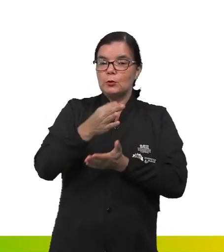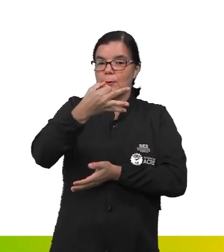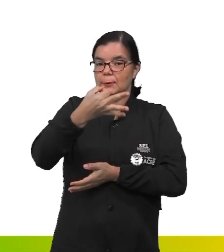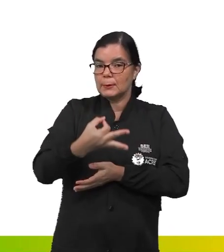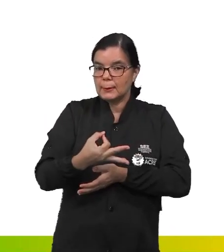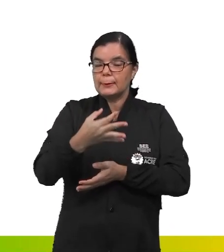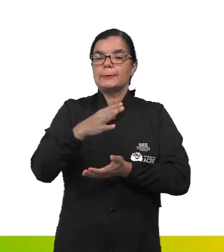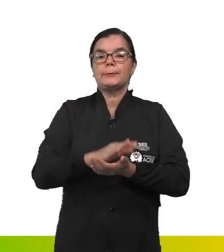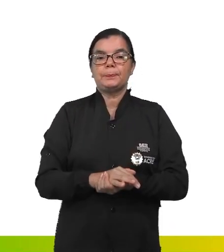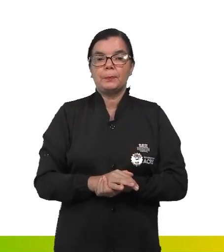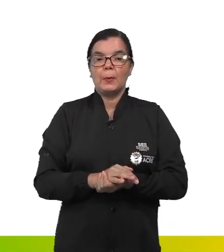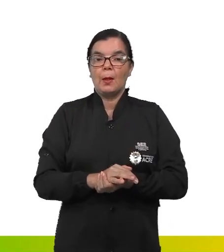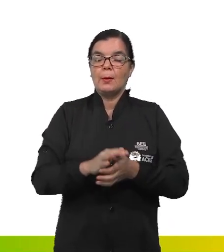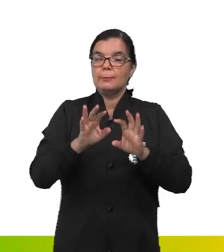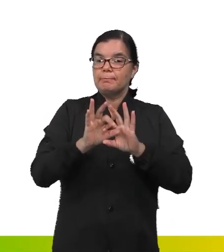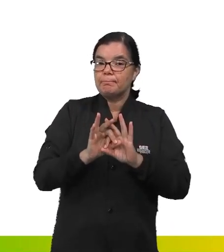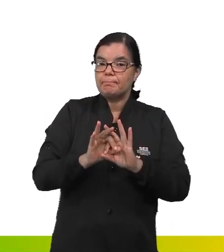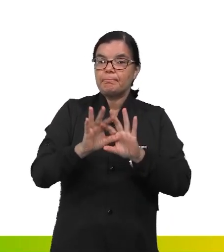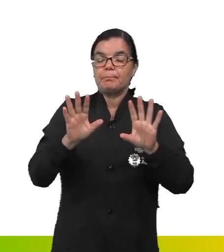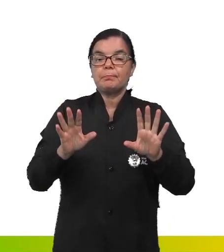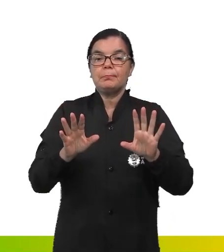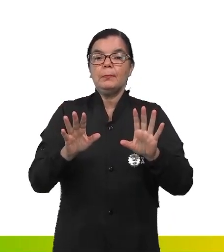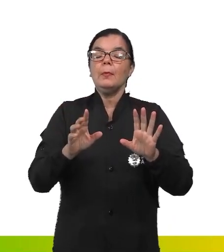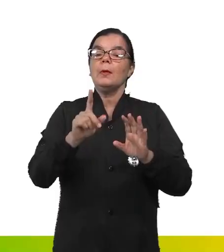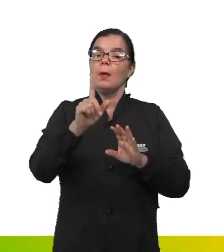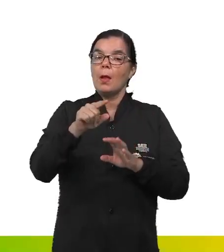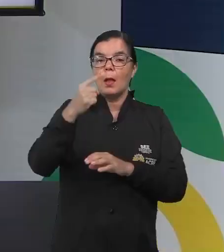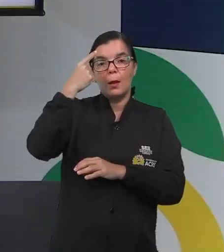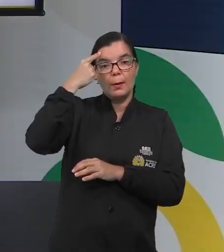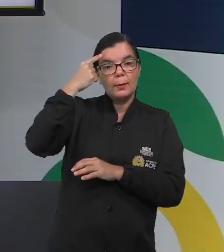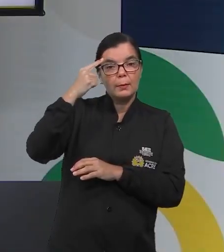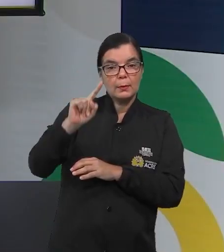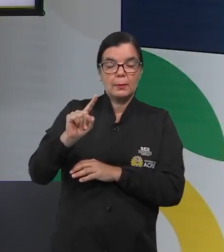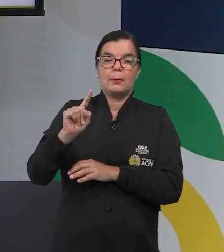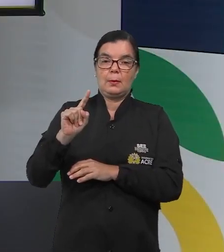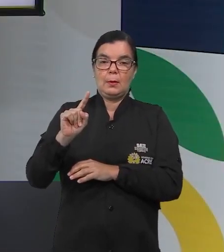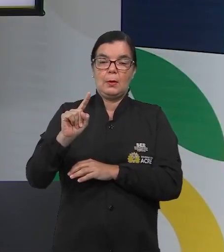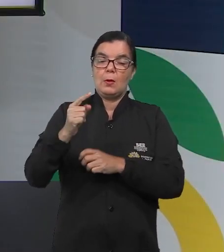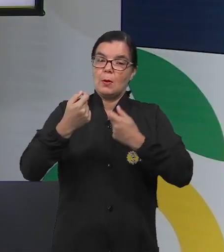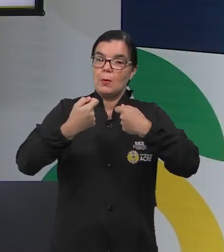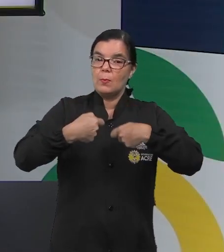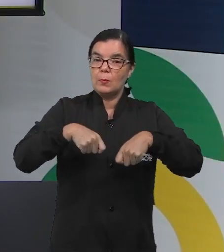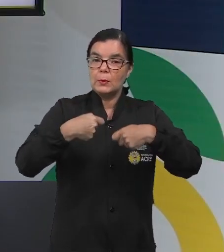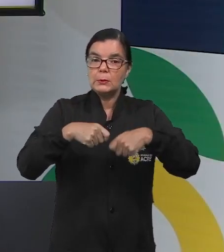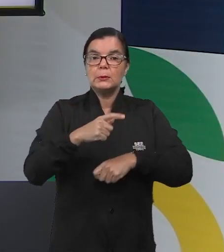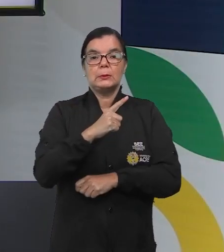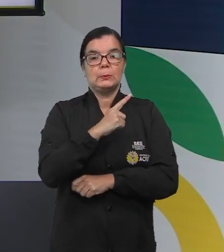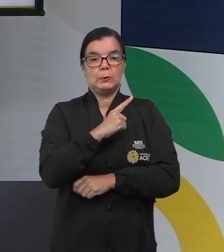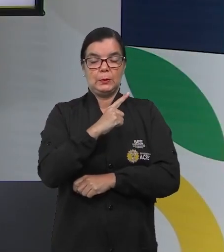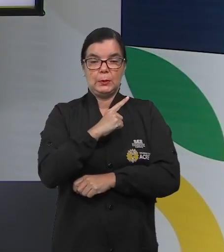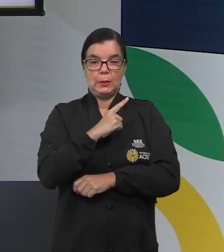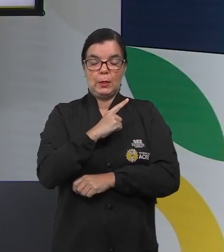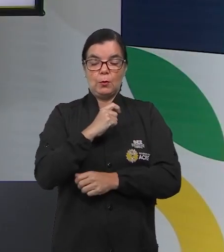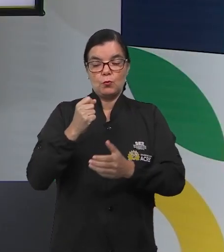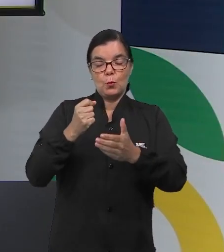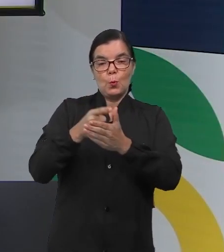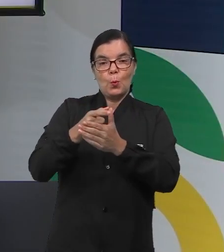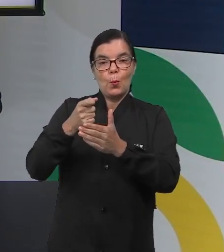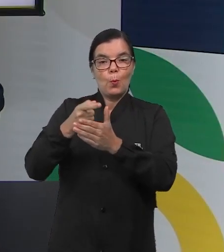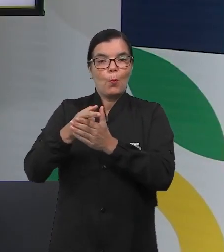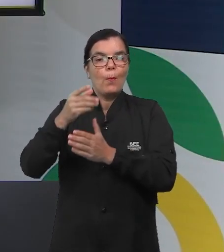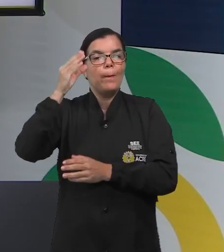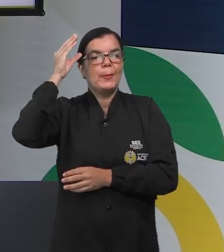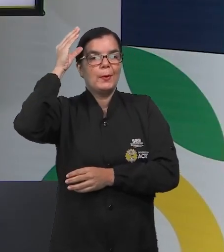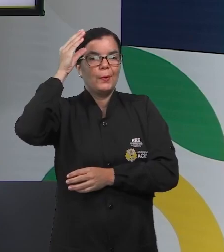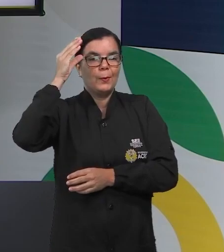maneira deliberada. Então, isso é a ideia que nós precisamos ter sobre o consumo consciente,